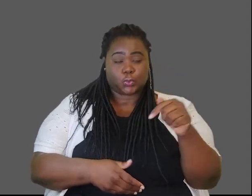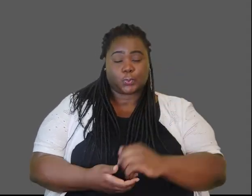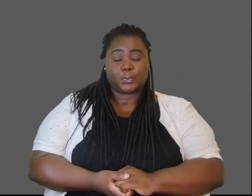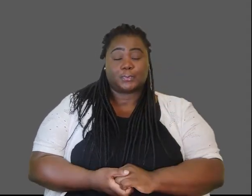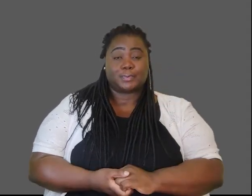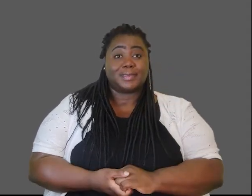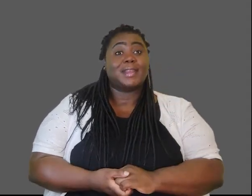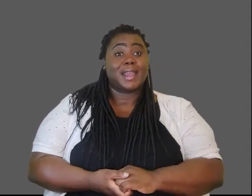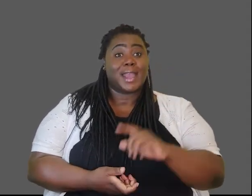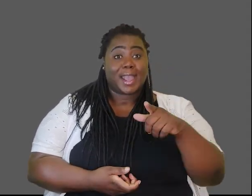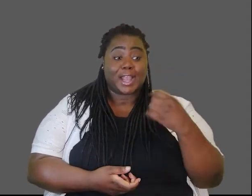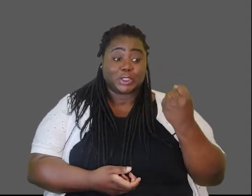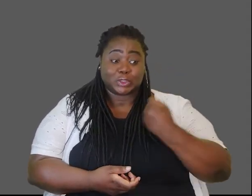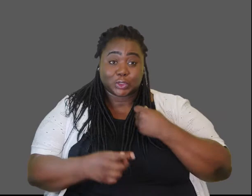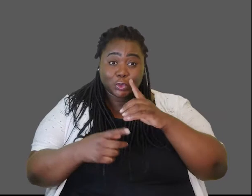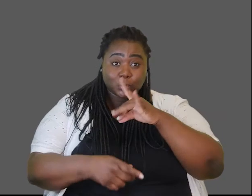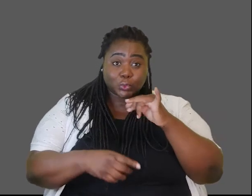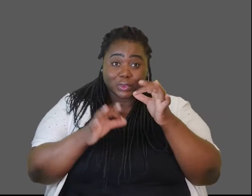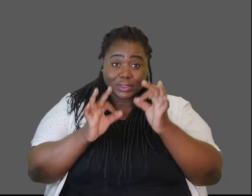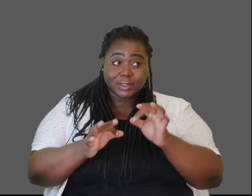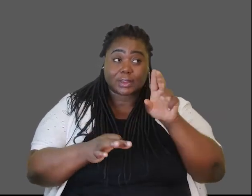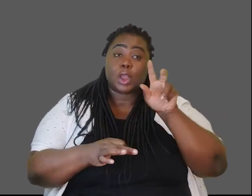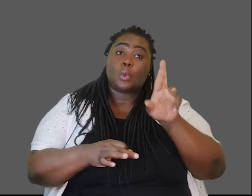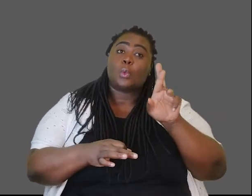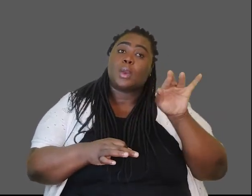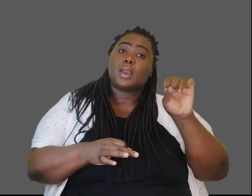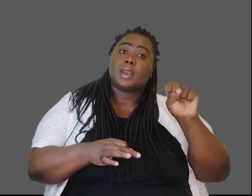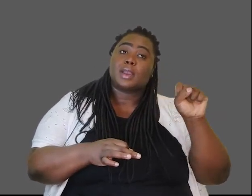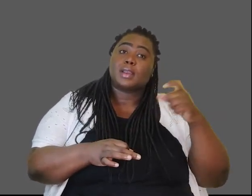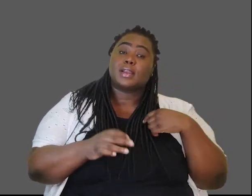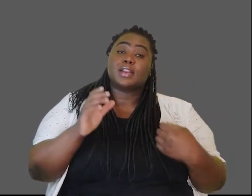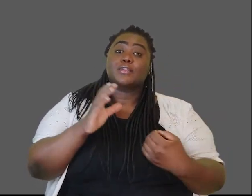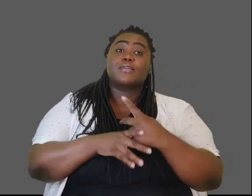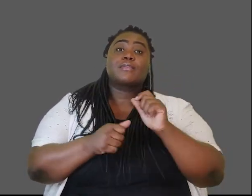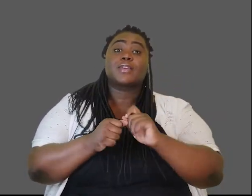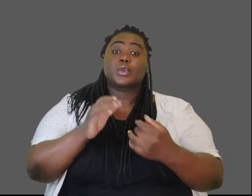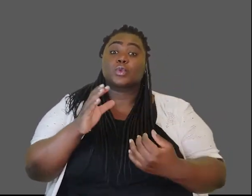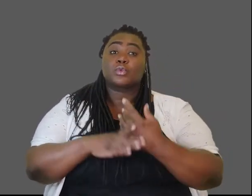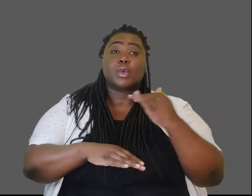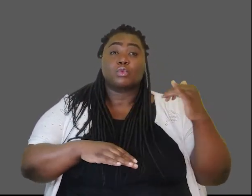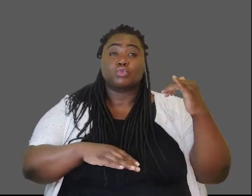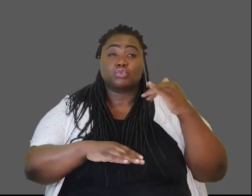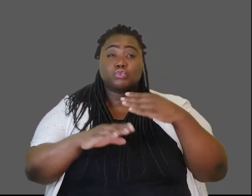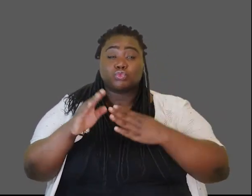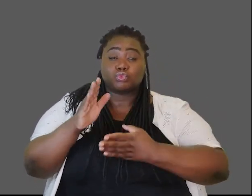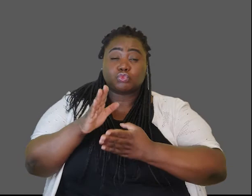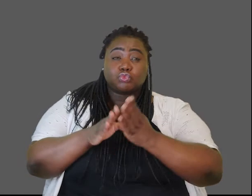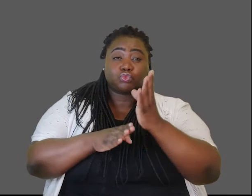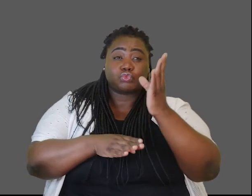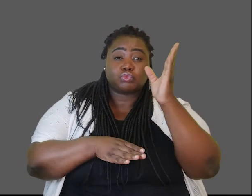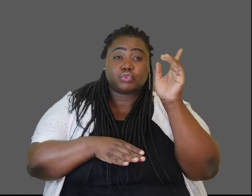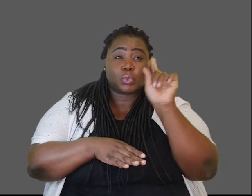1957. Exatamente nessa data, a União Soviética lançou de uma base no Cazaquistão um foguete com o